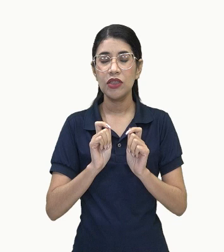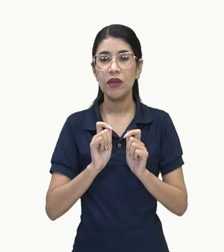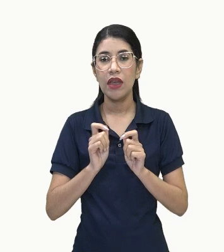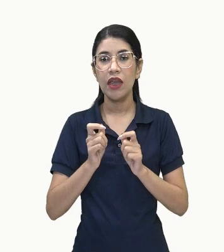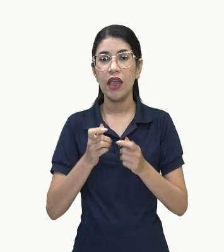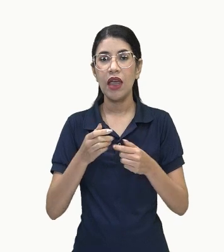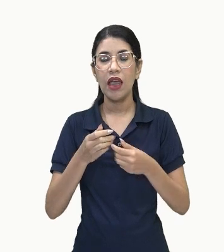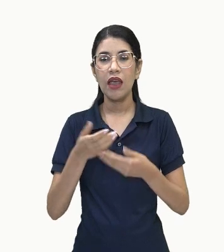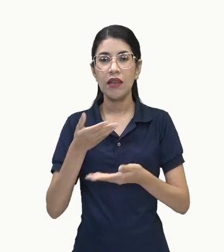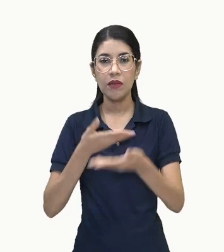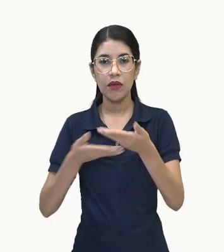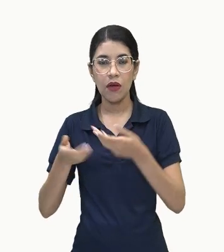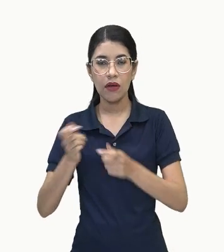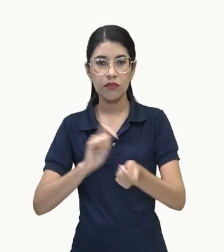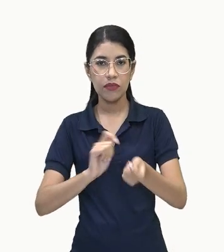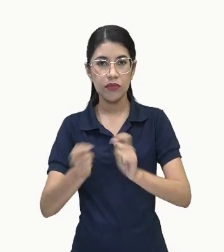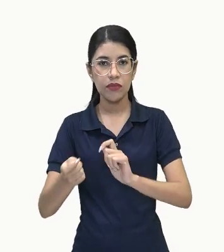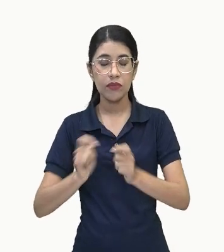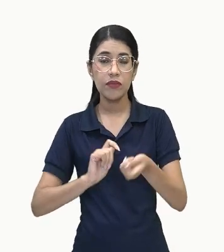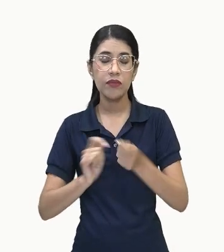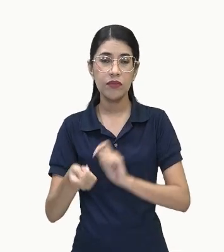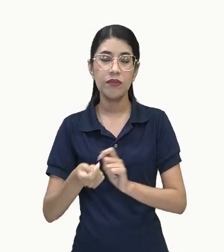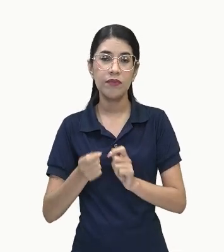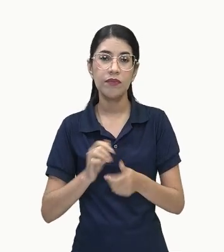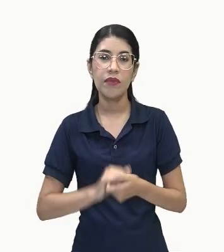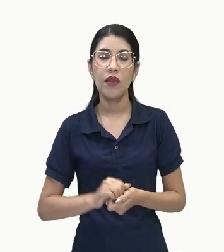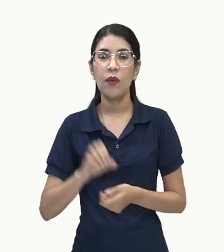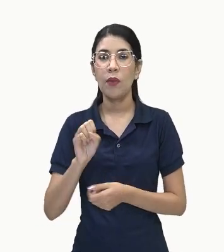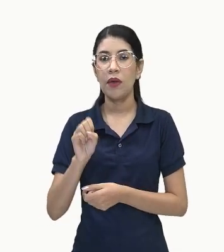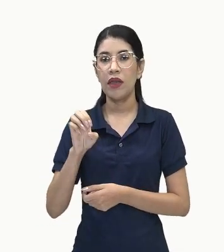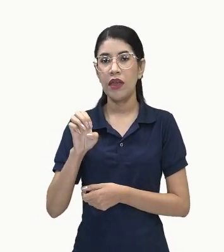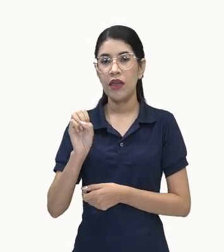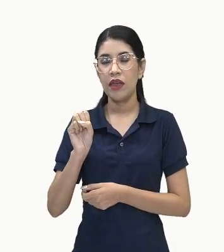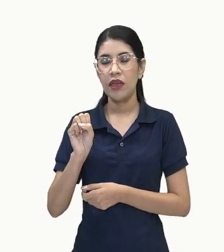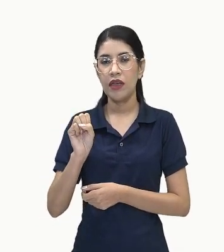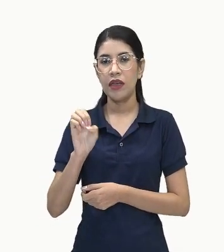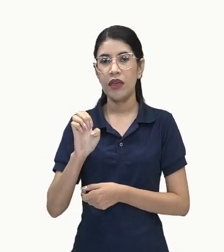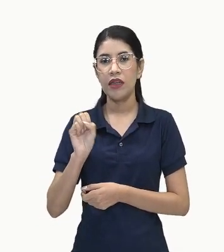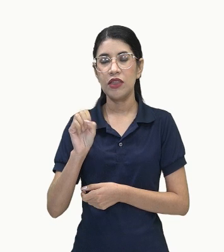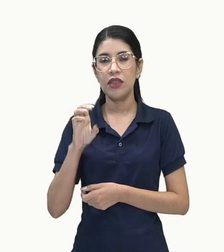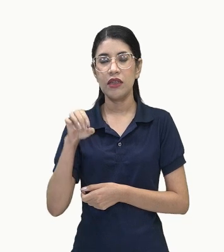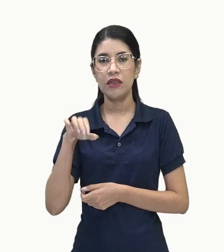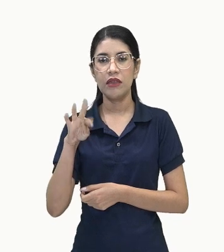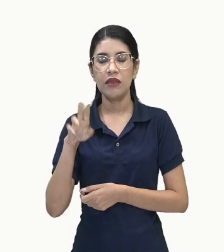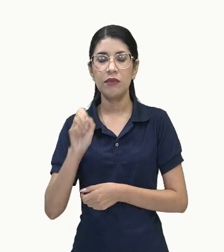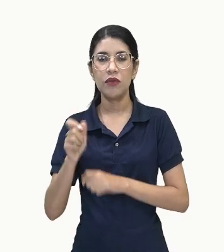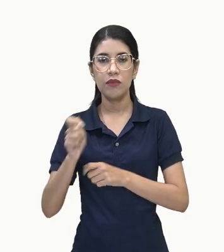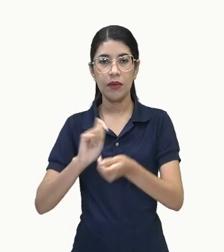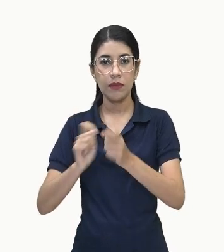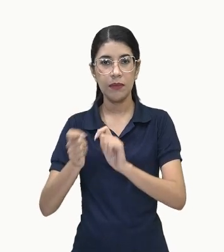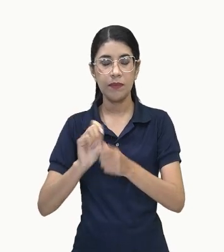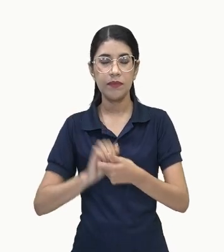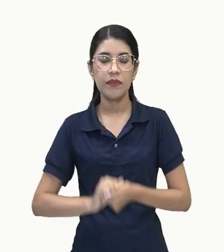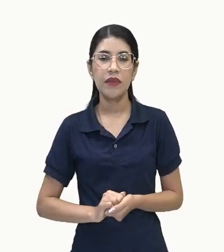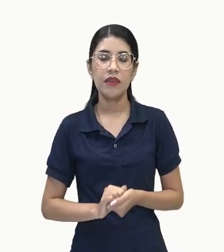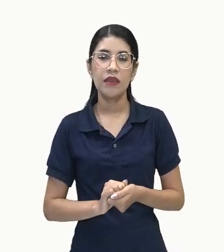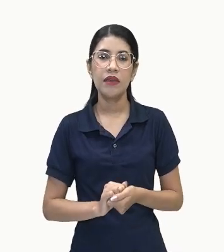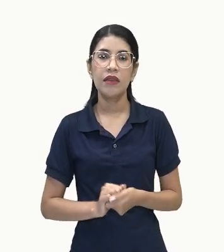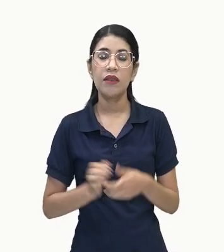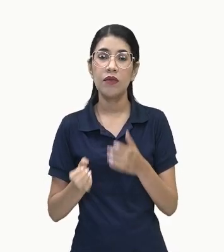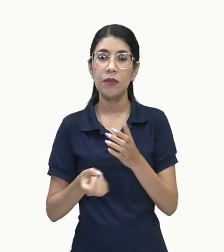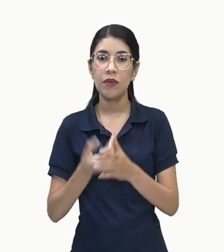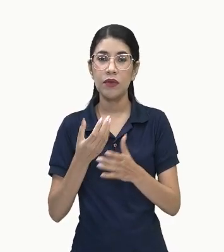mercadoria por outra mercadoria, ou seja, o escambo. Com o renascimento comercial, o